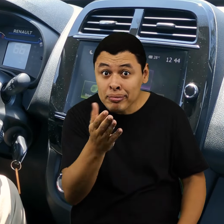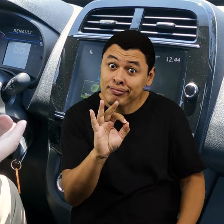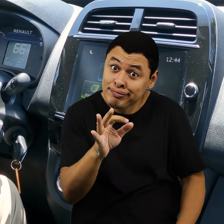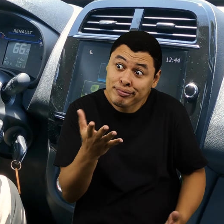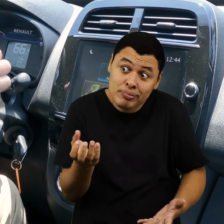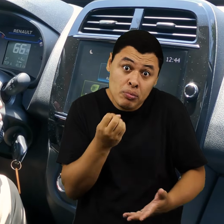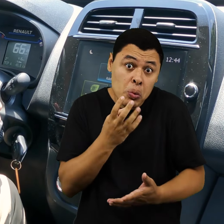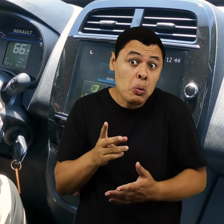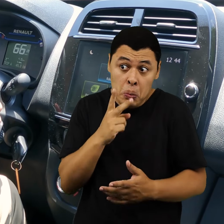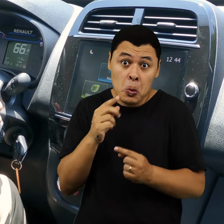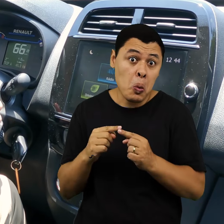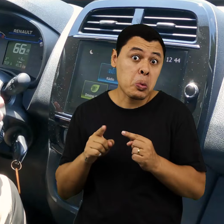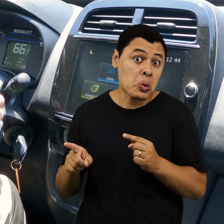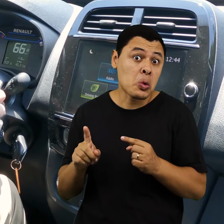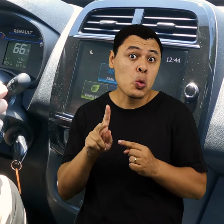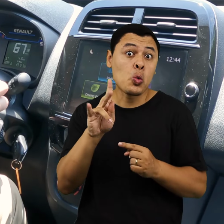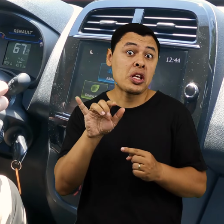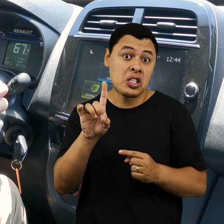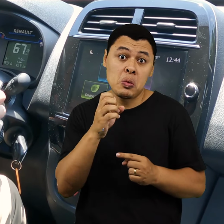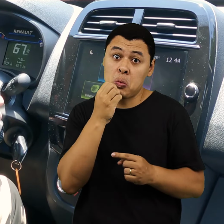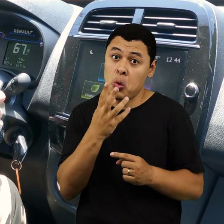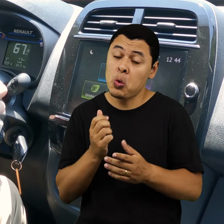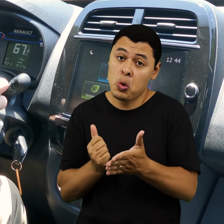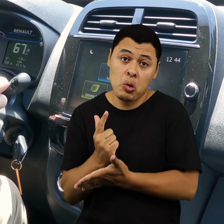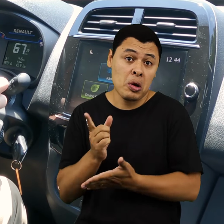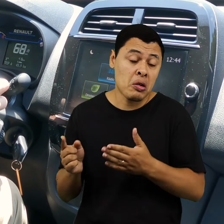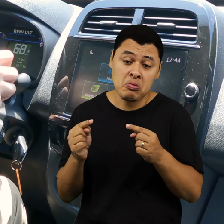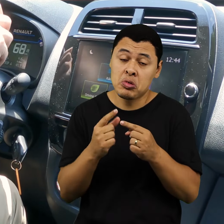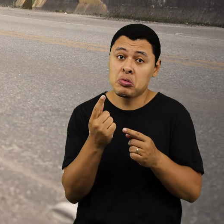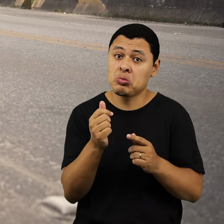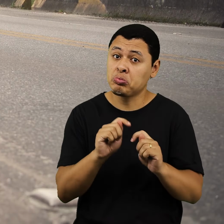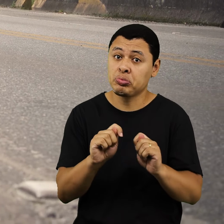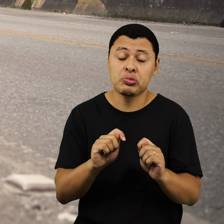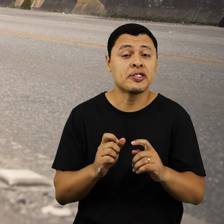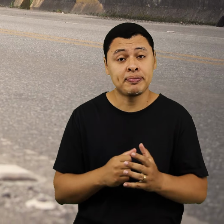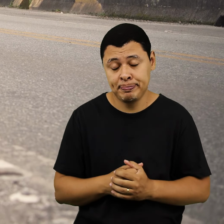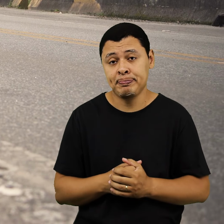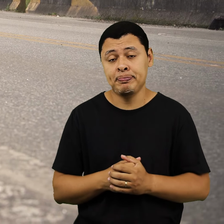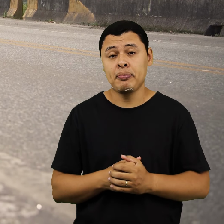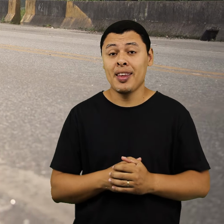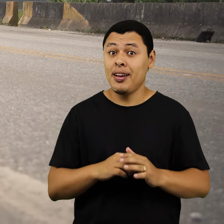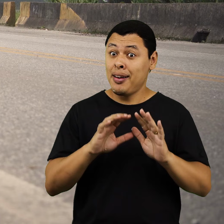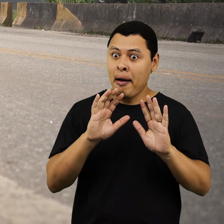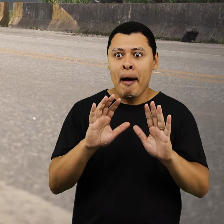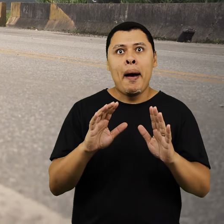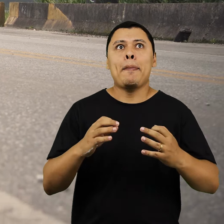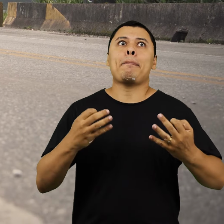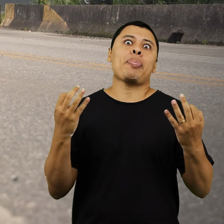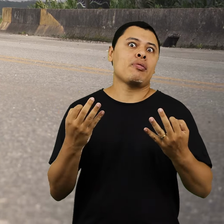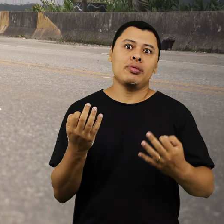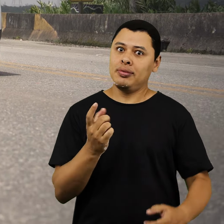e novamente é crédito da baixa massa, do baixo peso que ele carrega. Agora, nem tudo são flores,